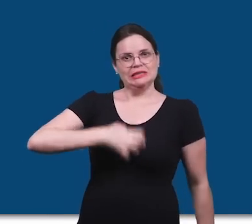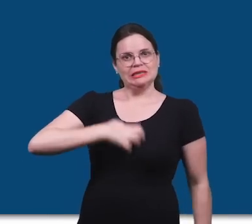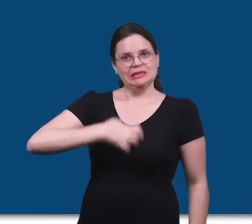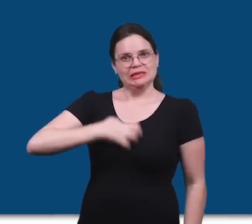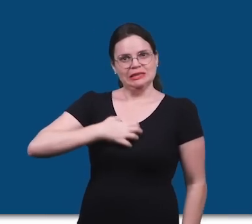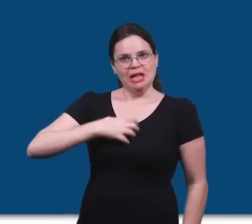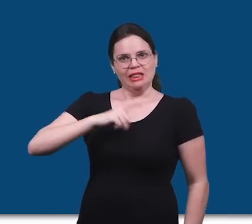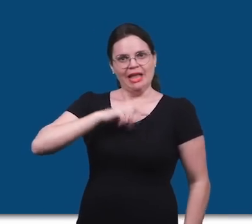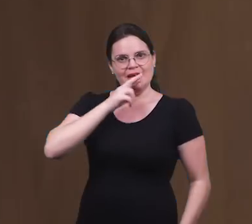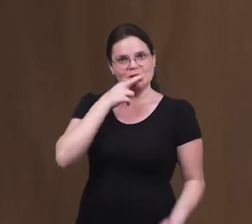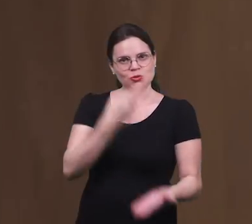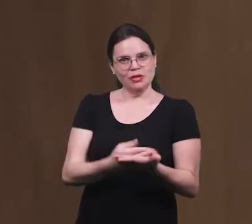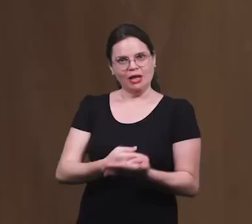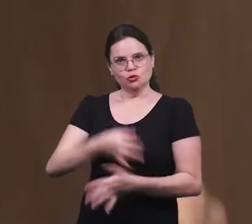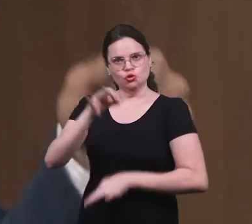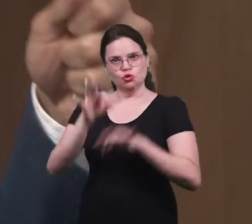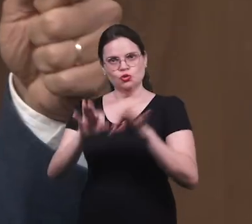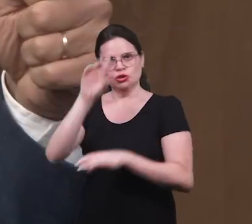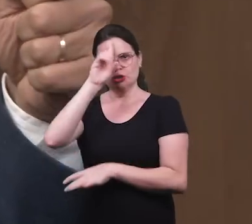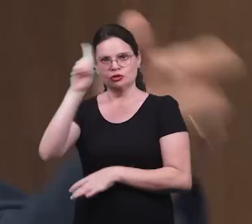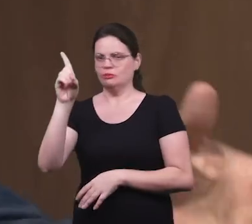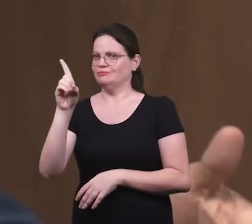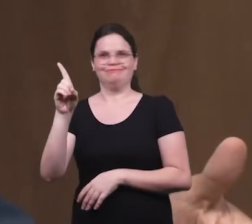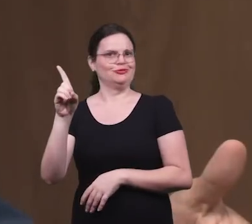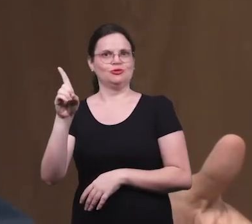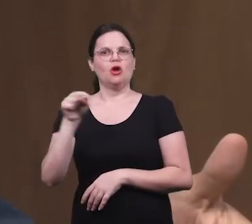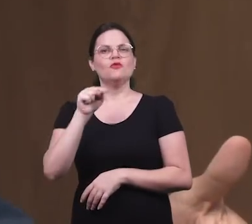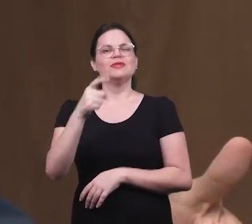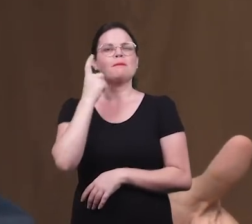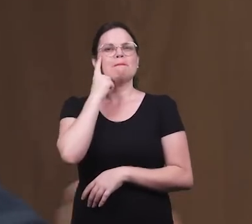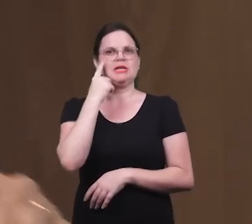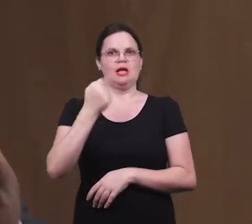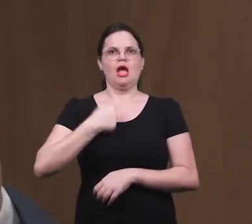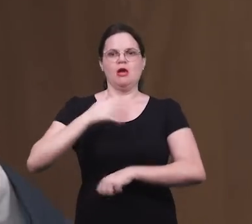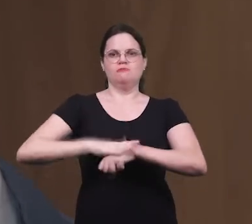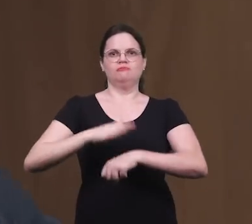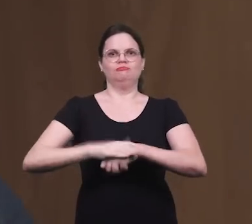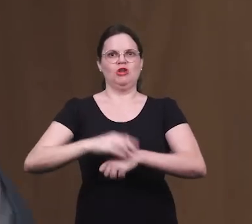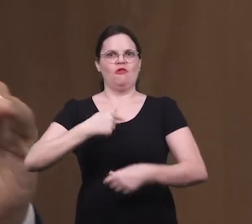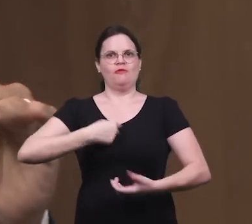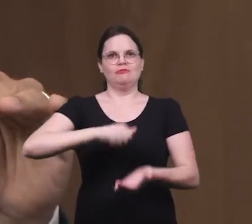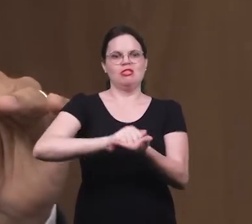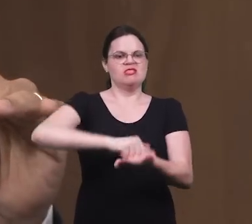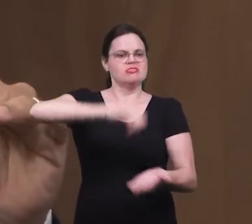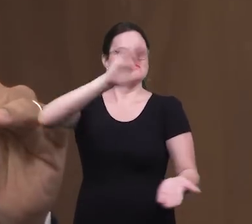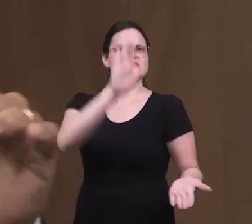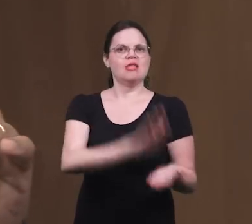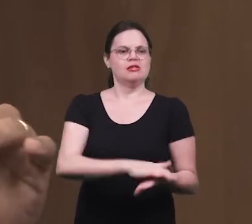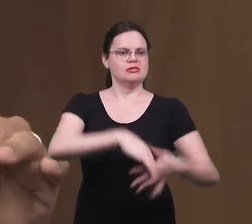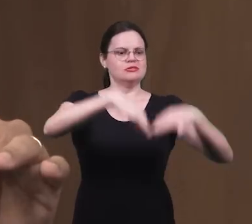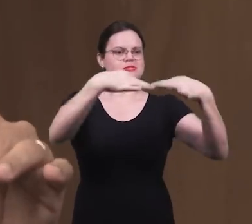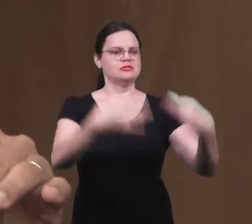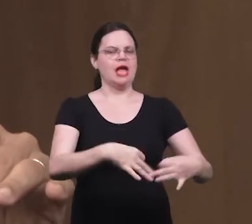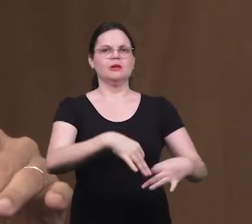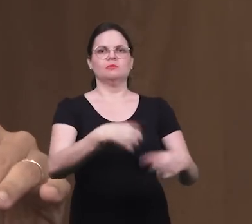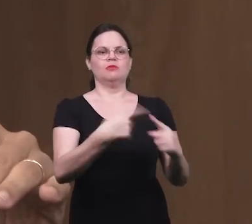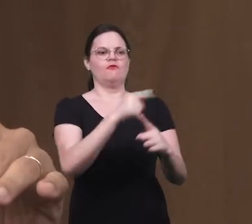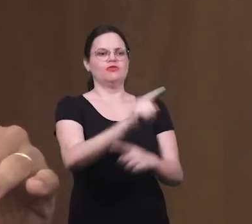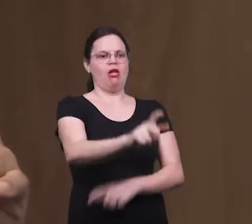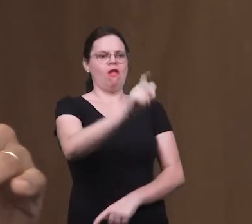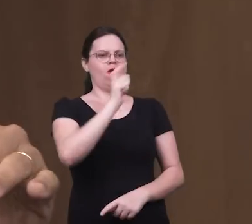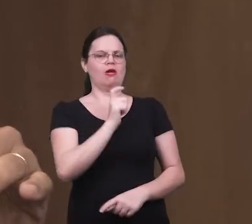Deus. Você sente às vezes que se você der o troco, agora vai ficar justo pelo que essa pessoa fez